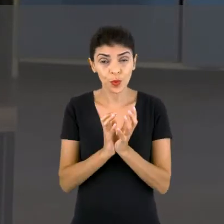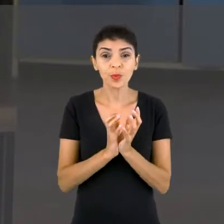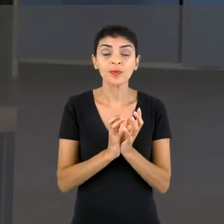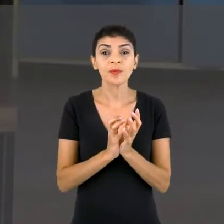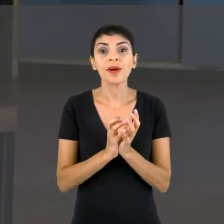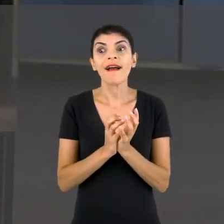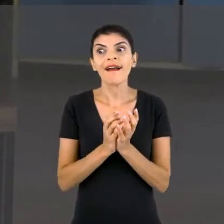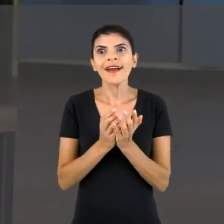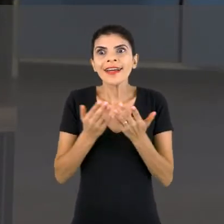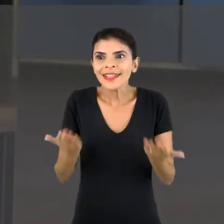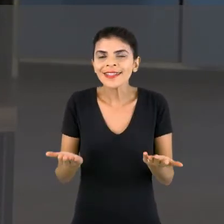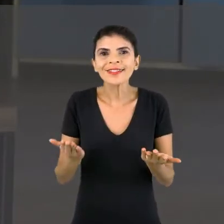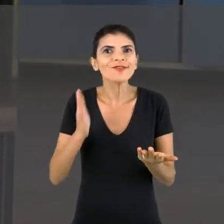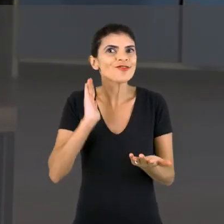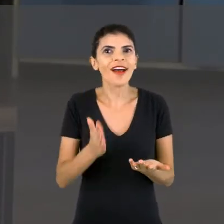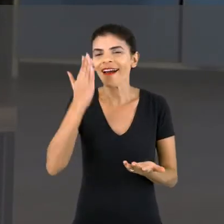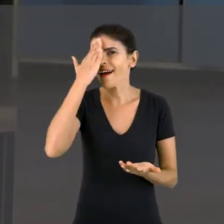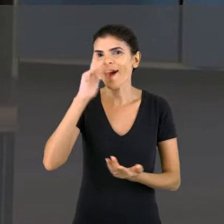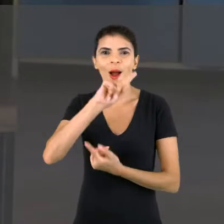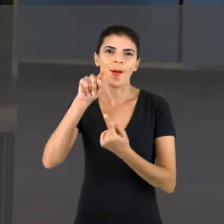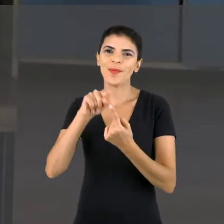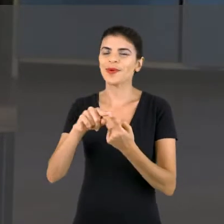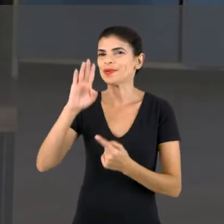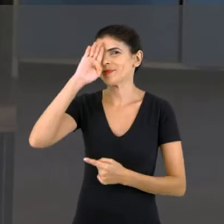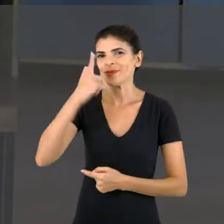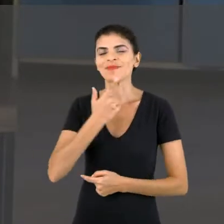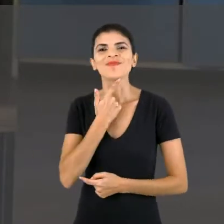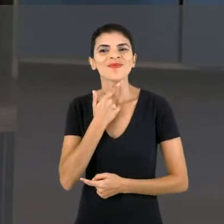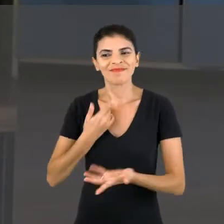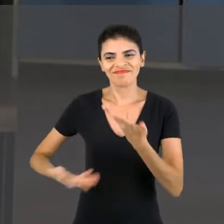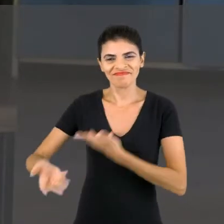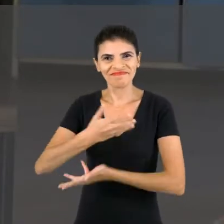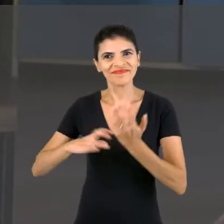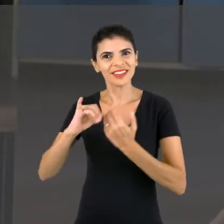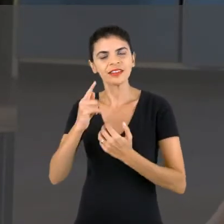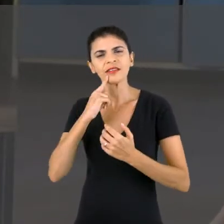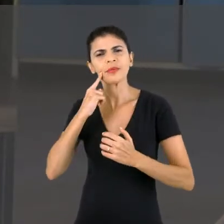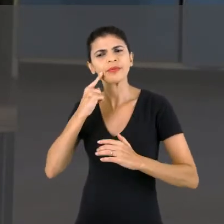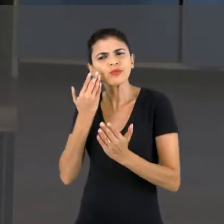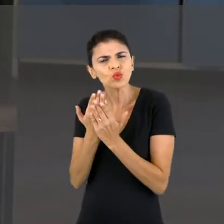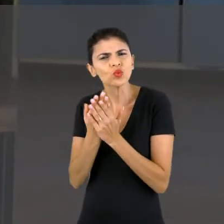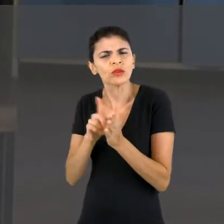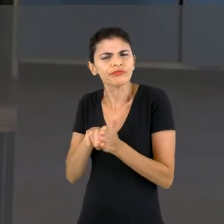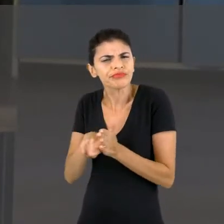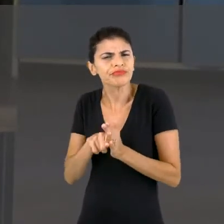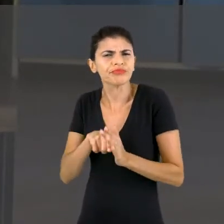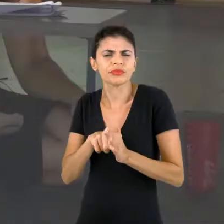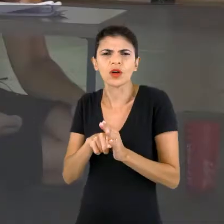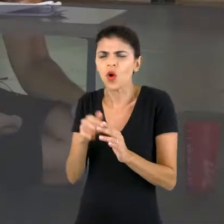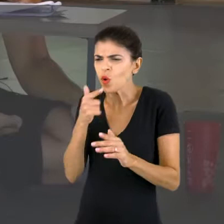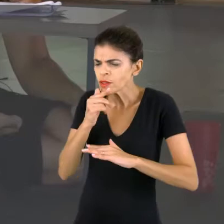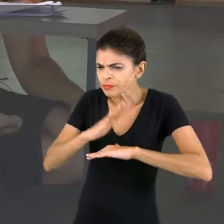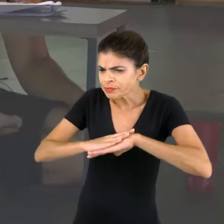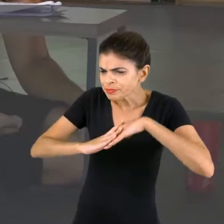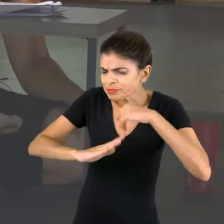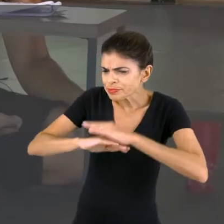grupo. Então isso acabou virando um objetivo da companhia, continuar, se aprofundar, e a